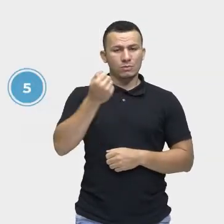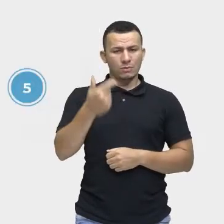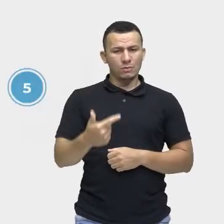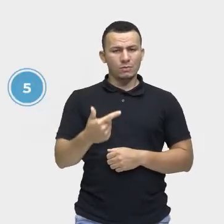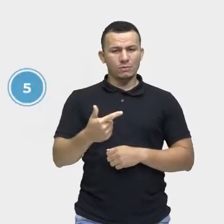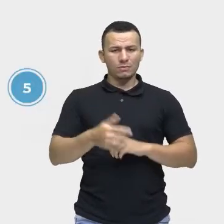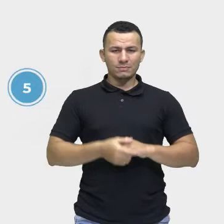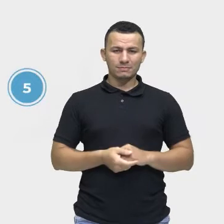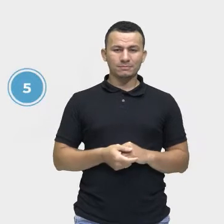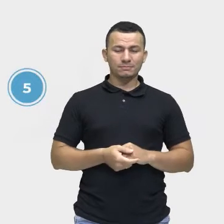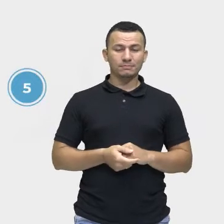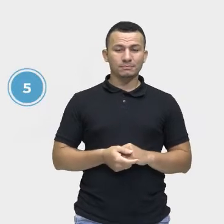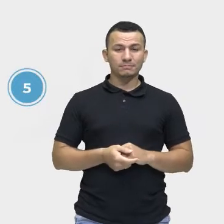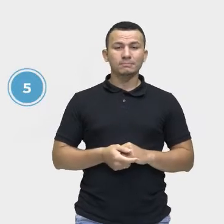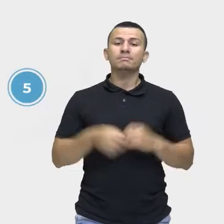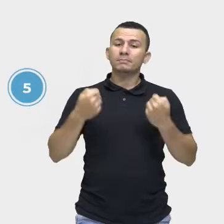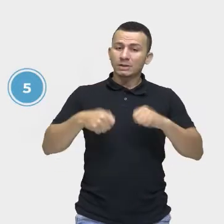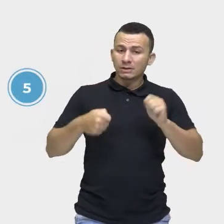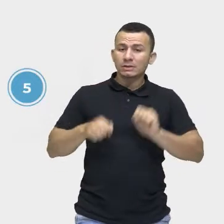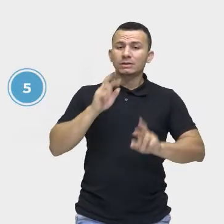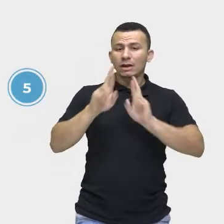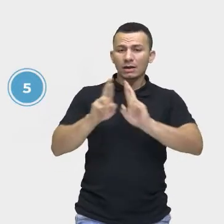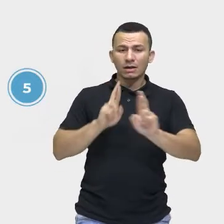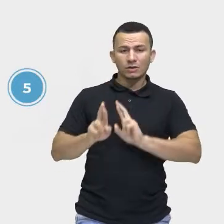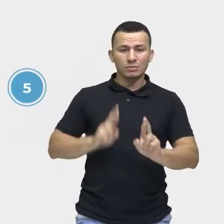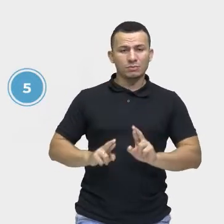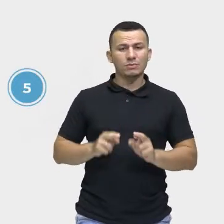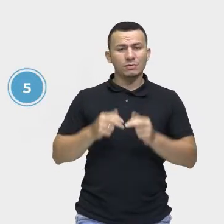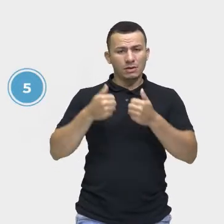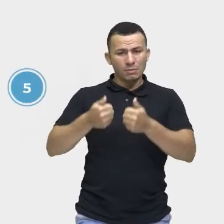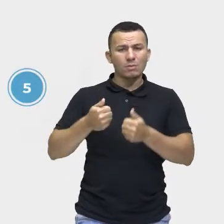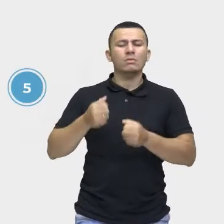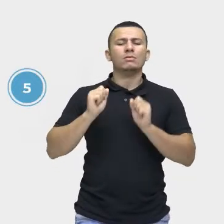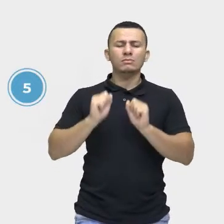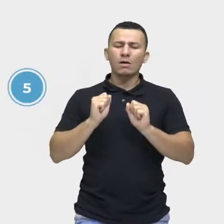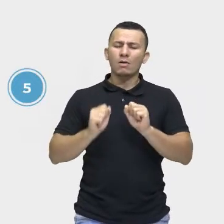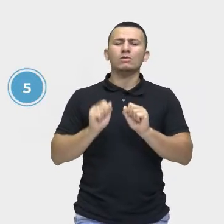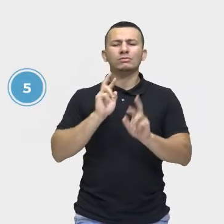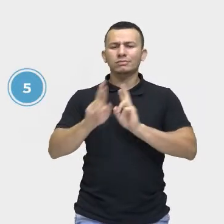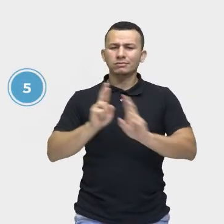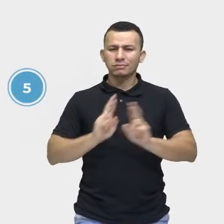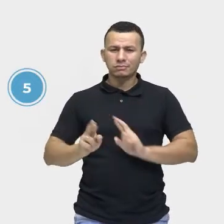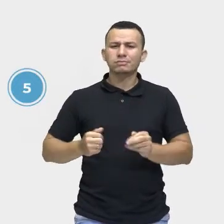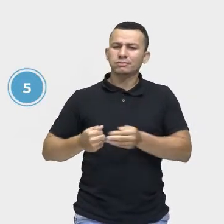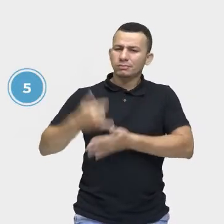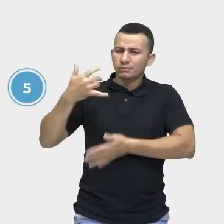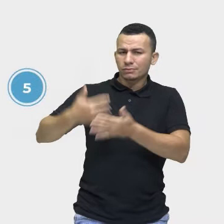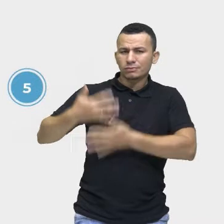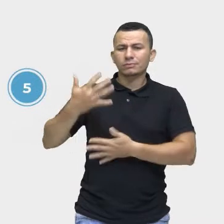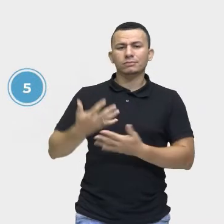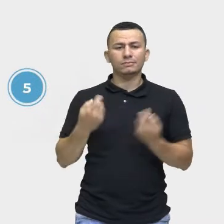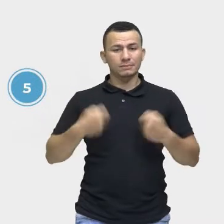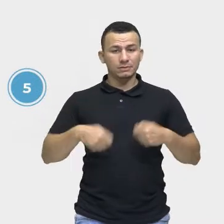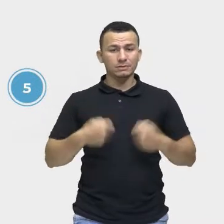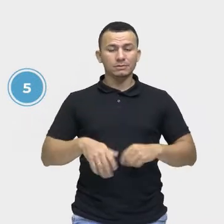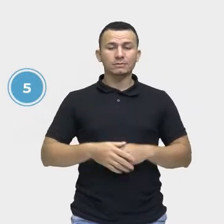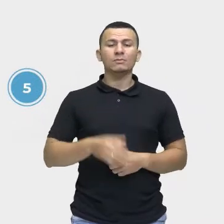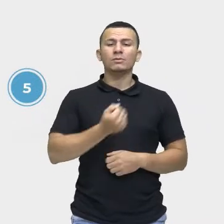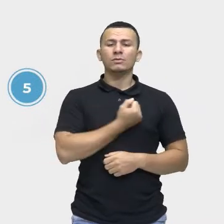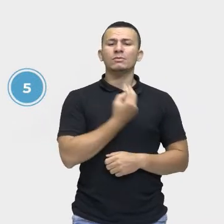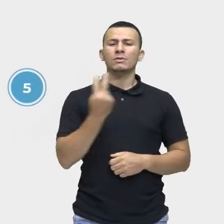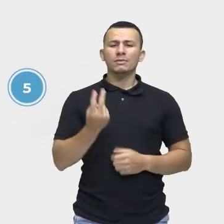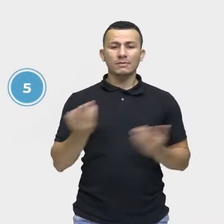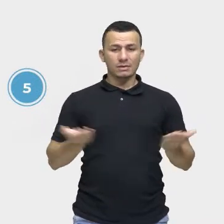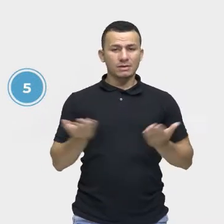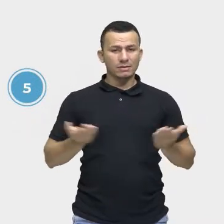questão. Vamos lá, não deixe de participar. Participe aí, quero registrar a sua participação. Questão de número 2